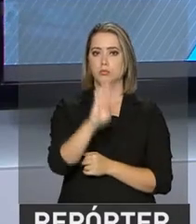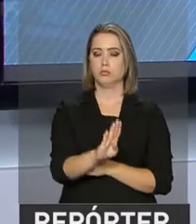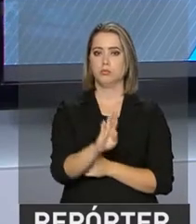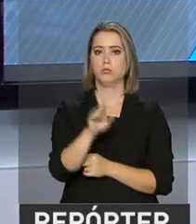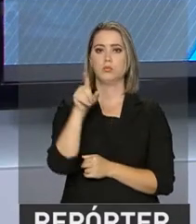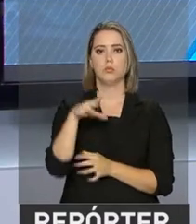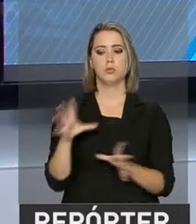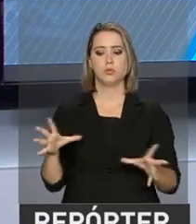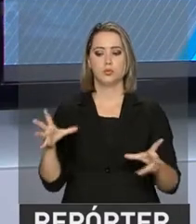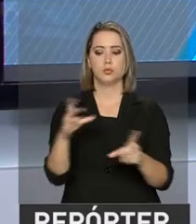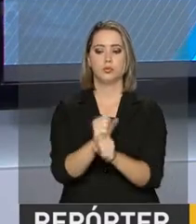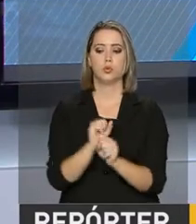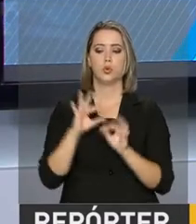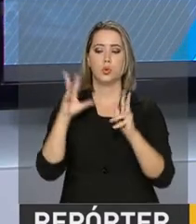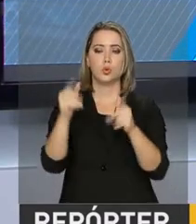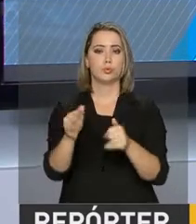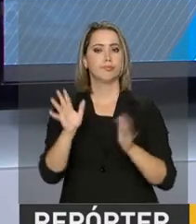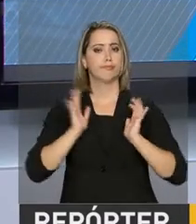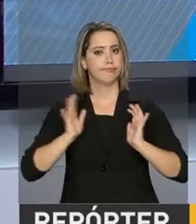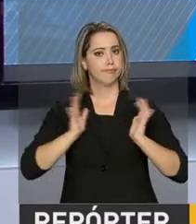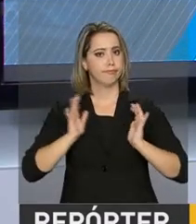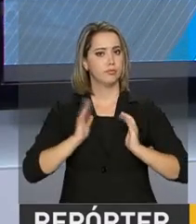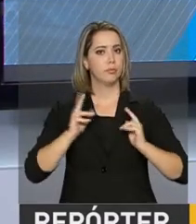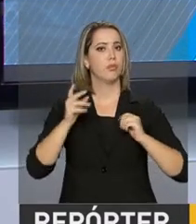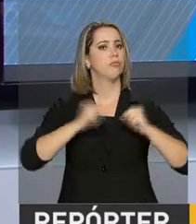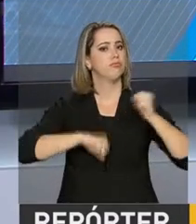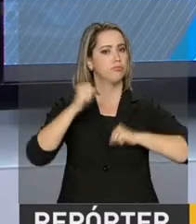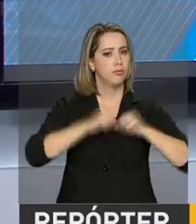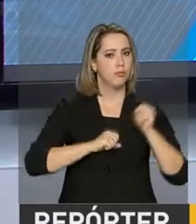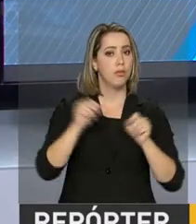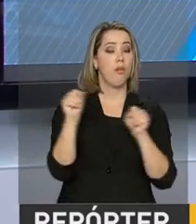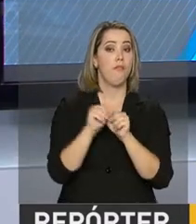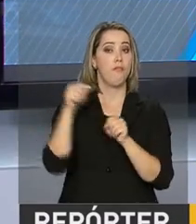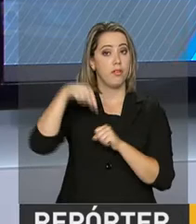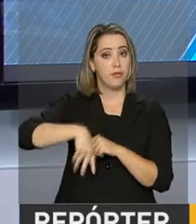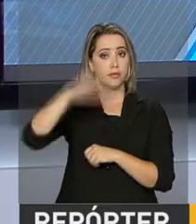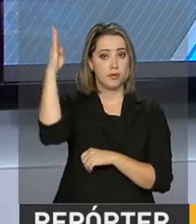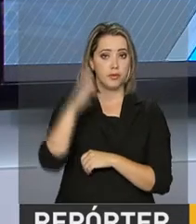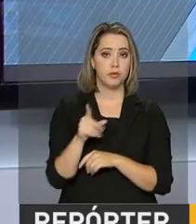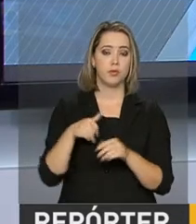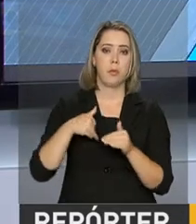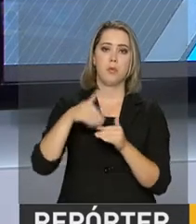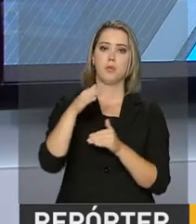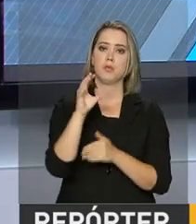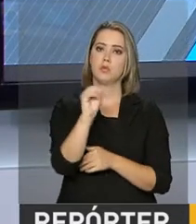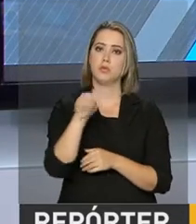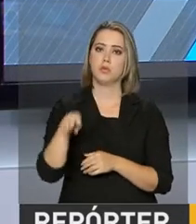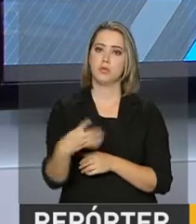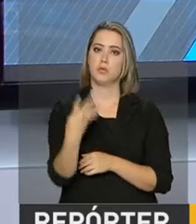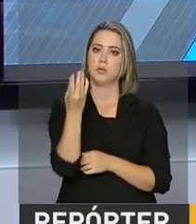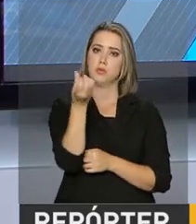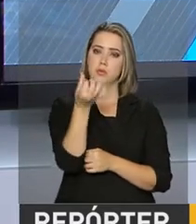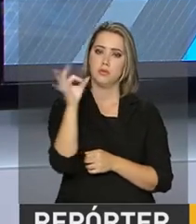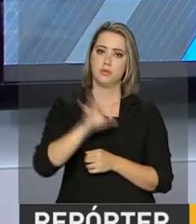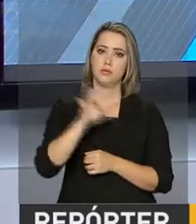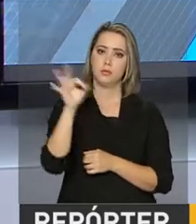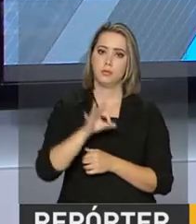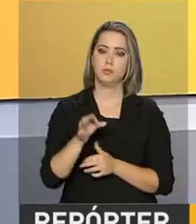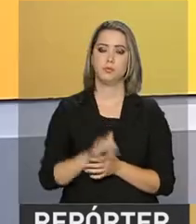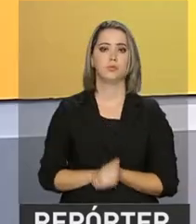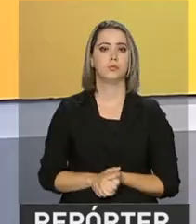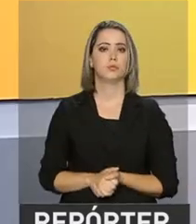pib que é a soma de todos os bens e serviços do país passou para 0,46 por